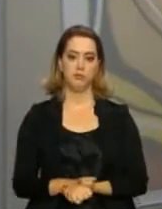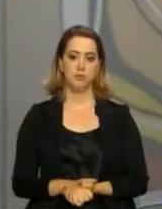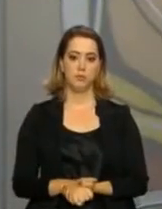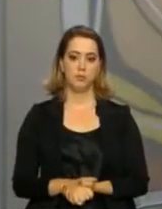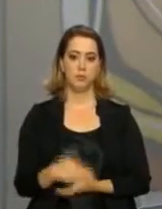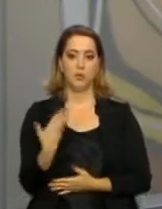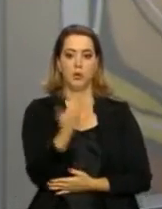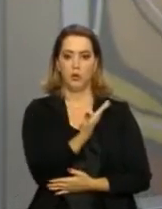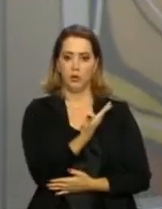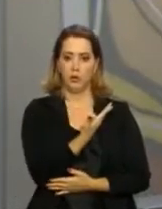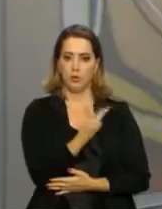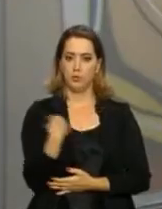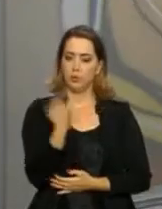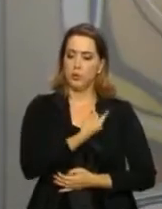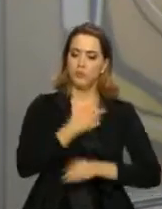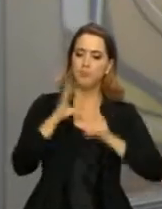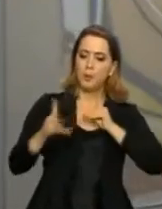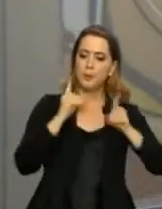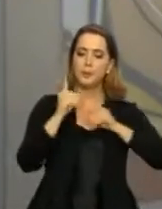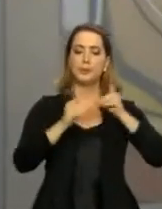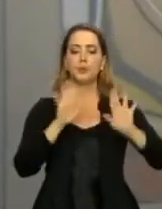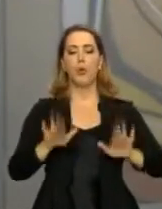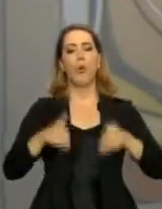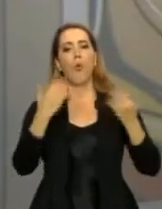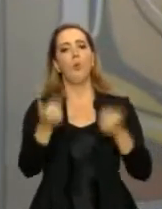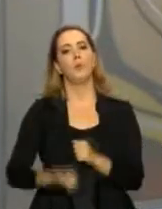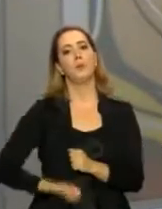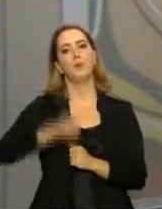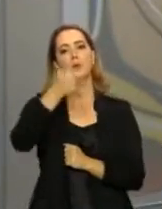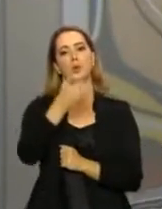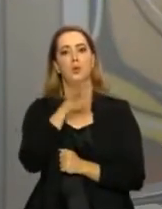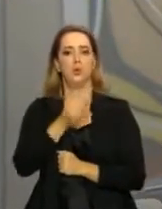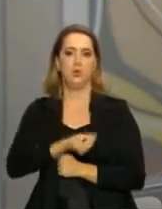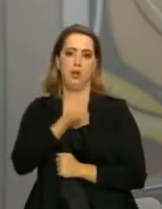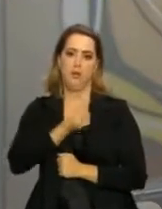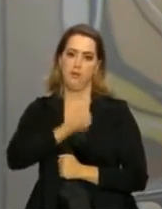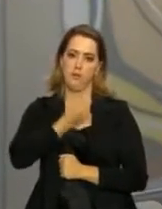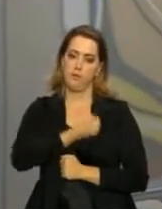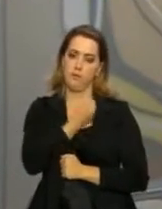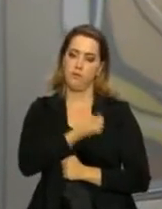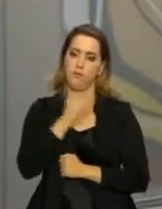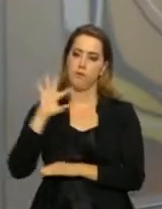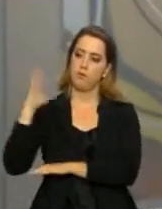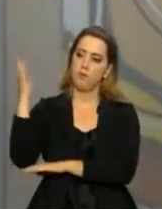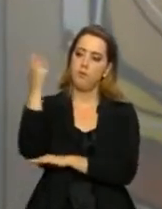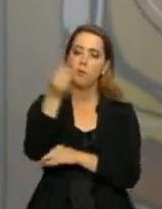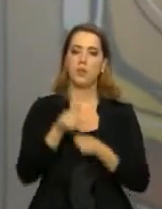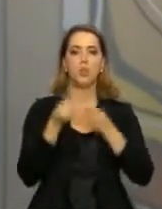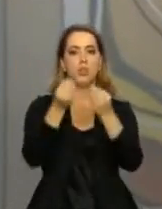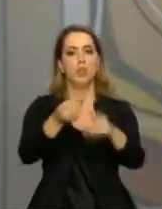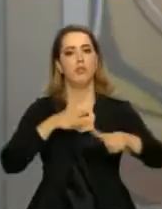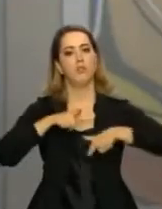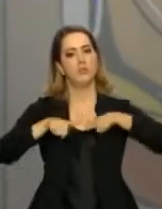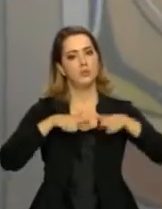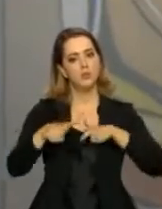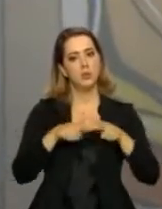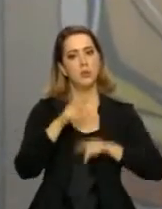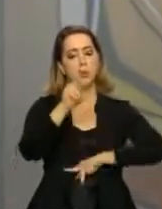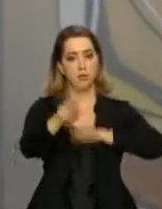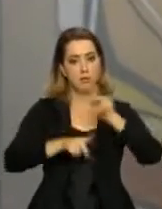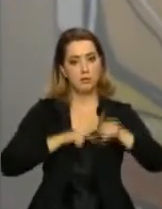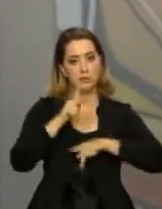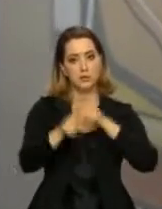possam qualificar o bem ambiental e, com isso, dar renda, dar trabalho às populações